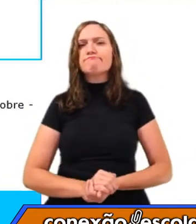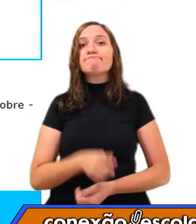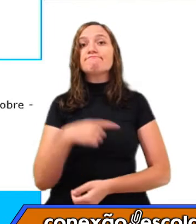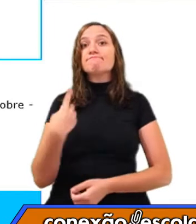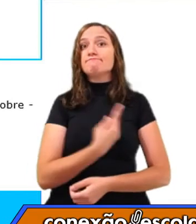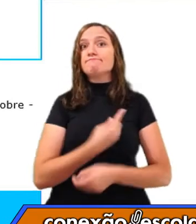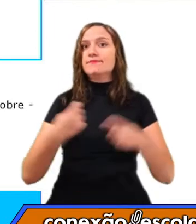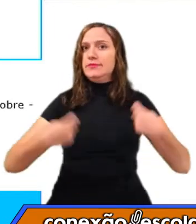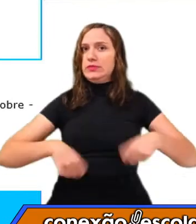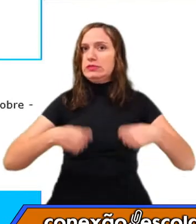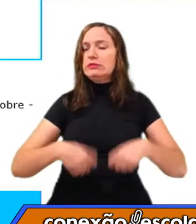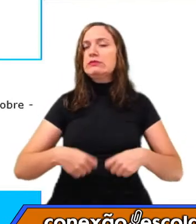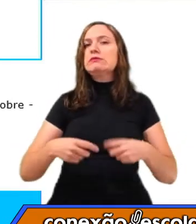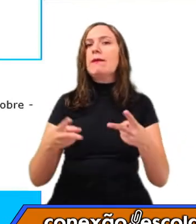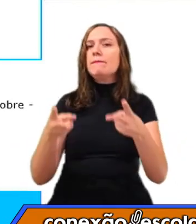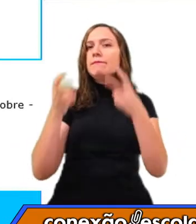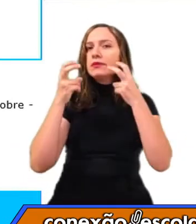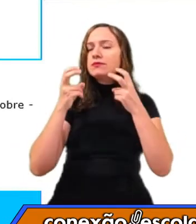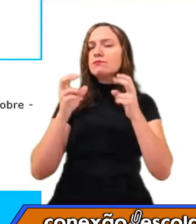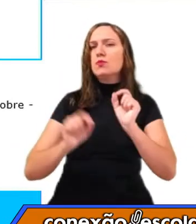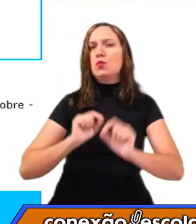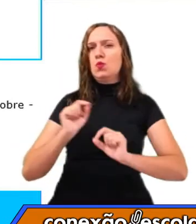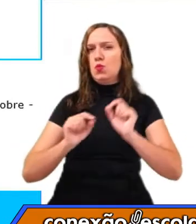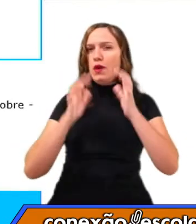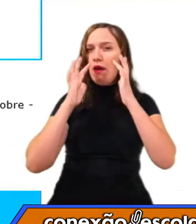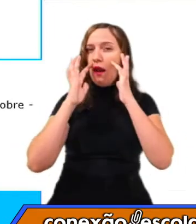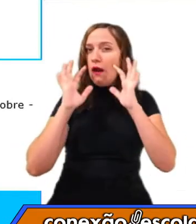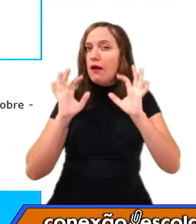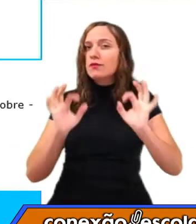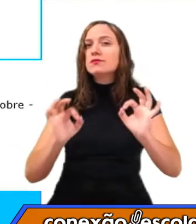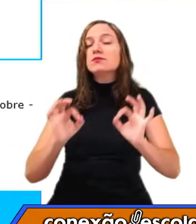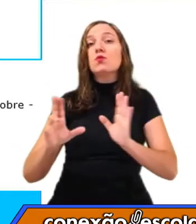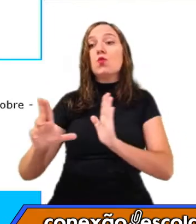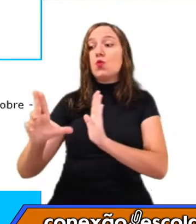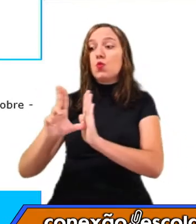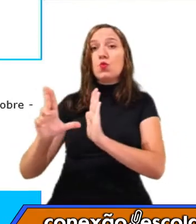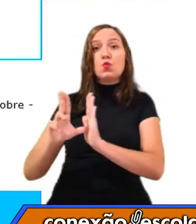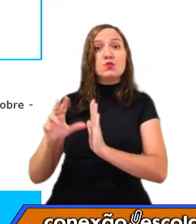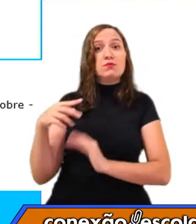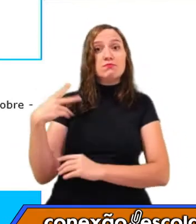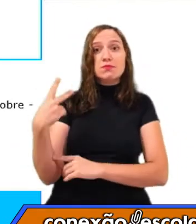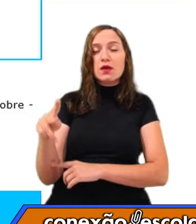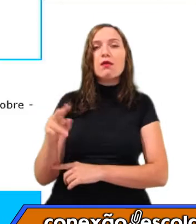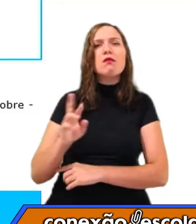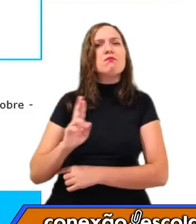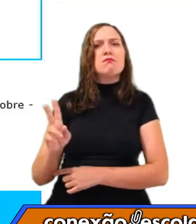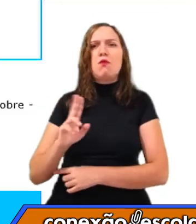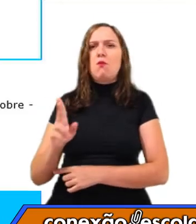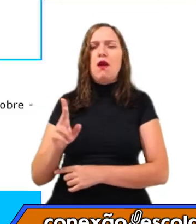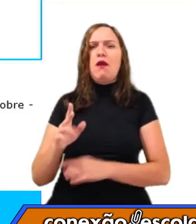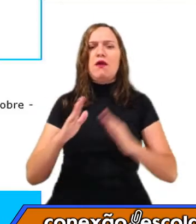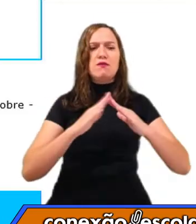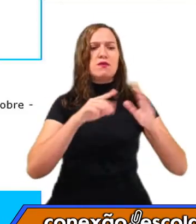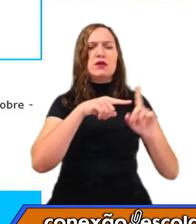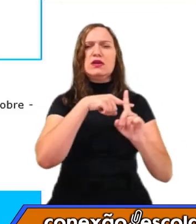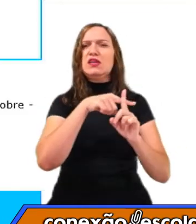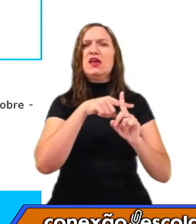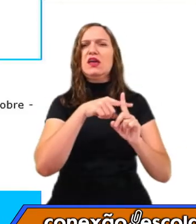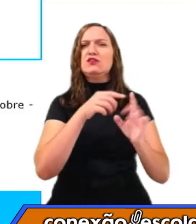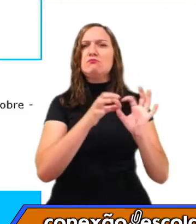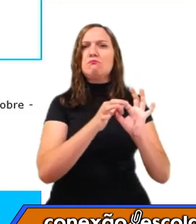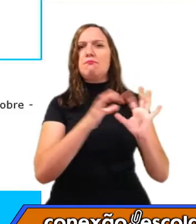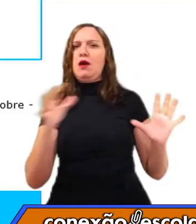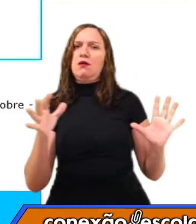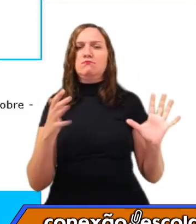que é importante observar o seguinte: Lutero ele não desejava inicialmente romper com a Igreja.